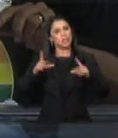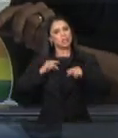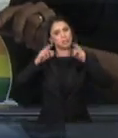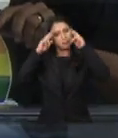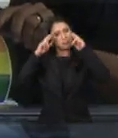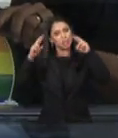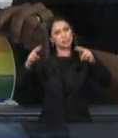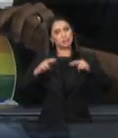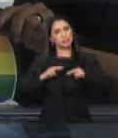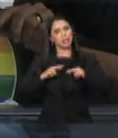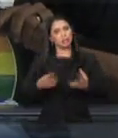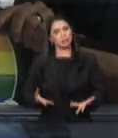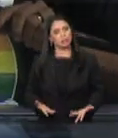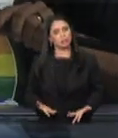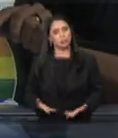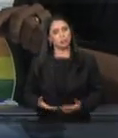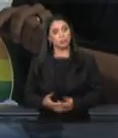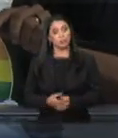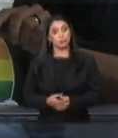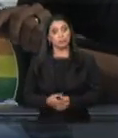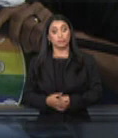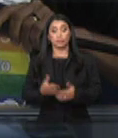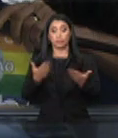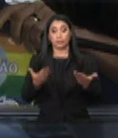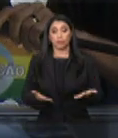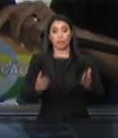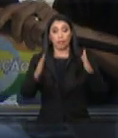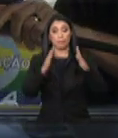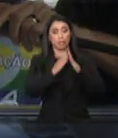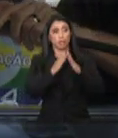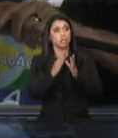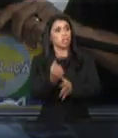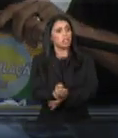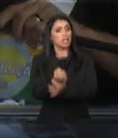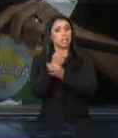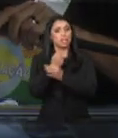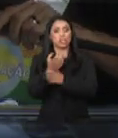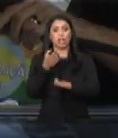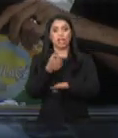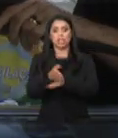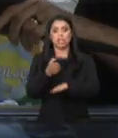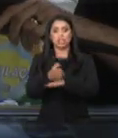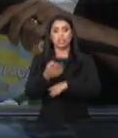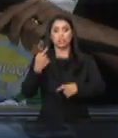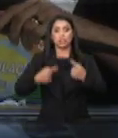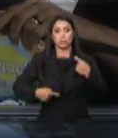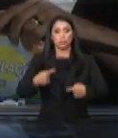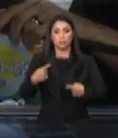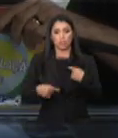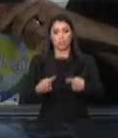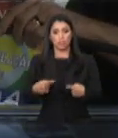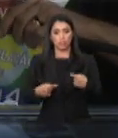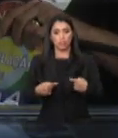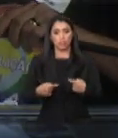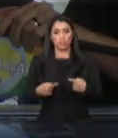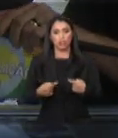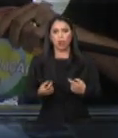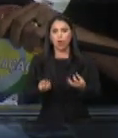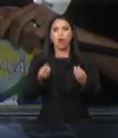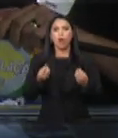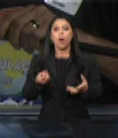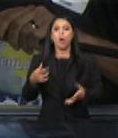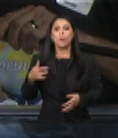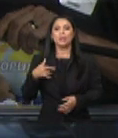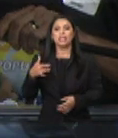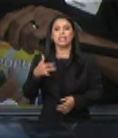então é a moradia enquanto garantia de acesso a outras políticas como é que é ter